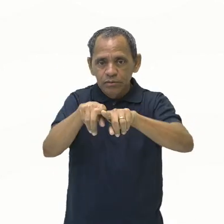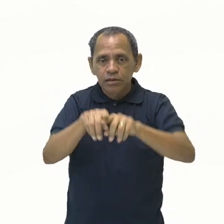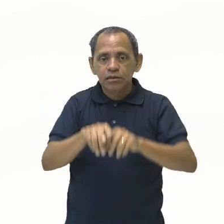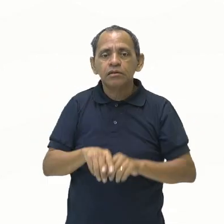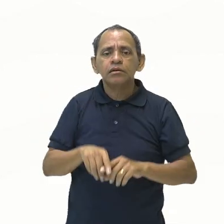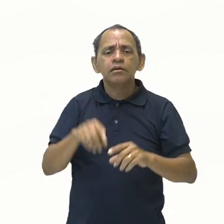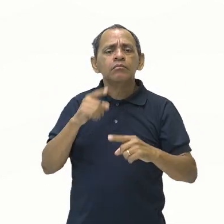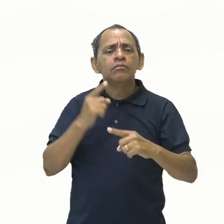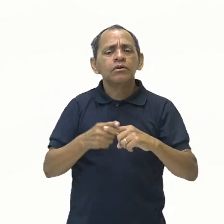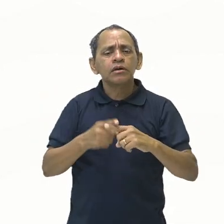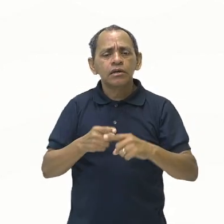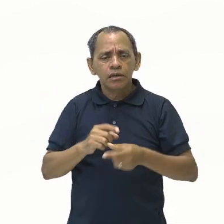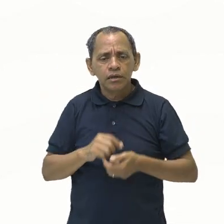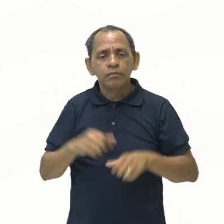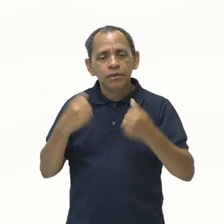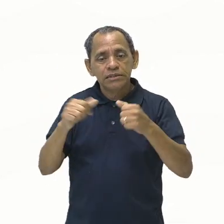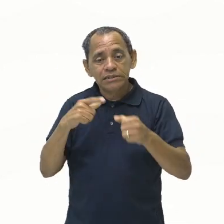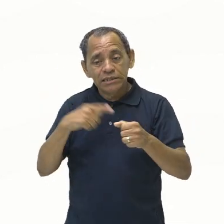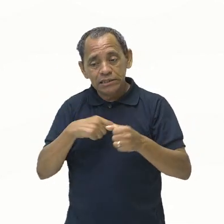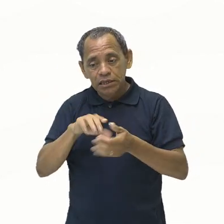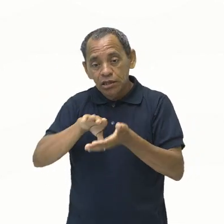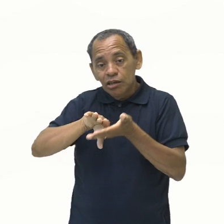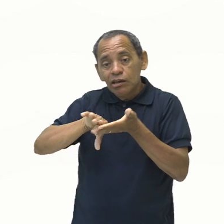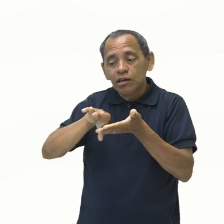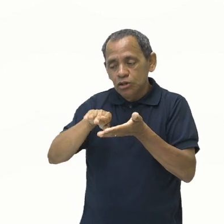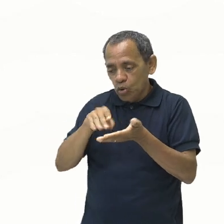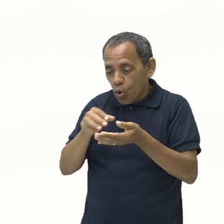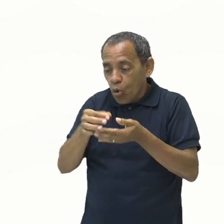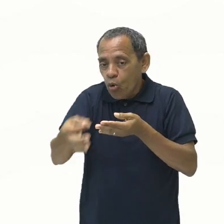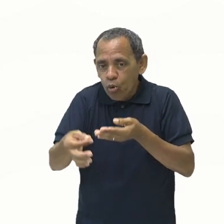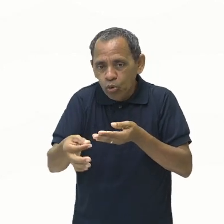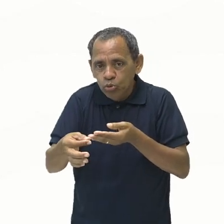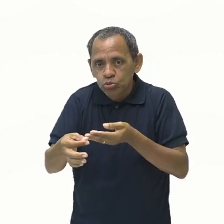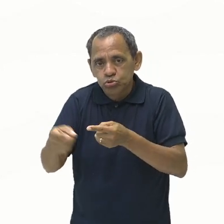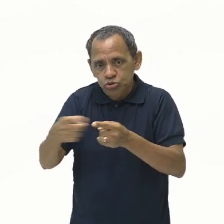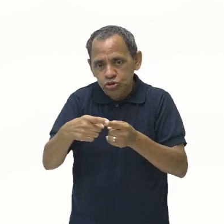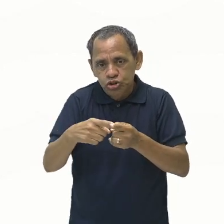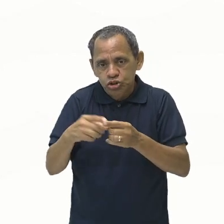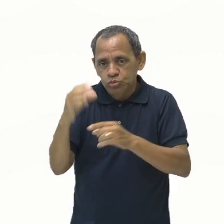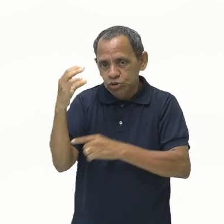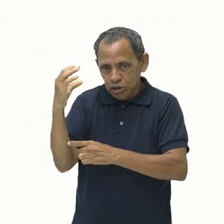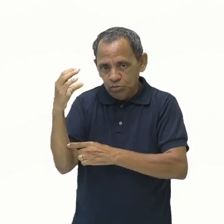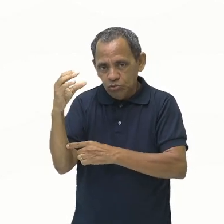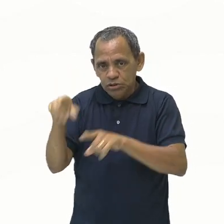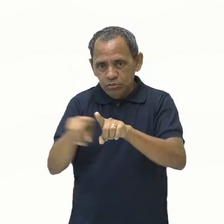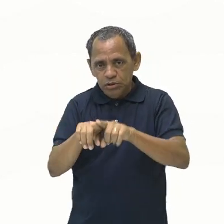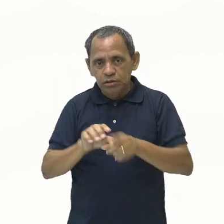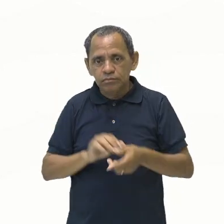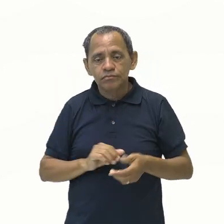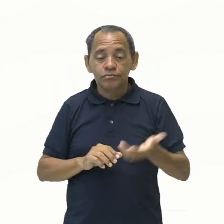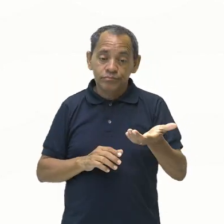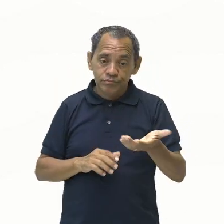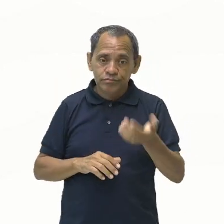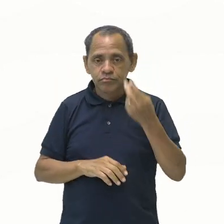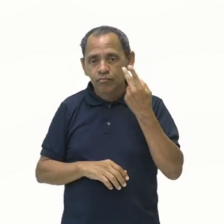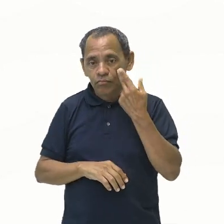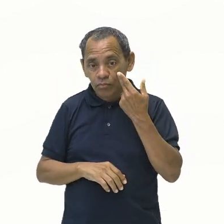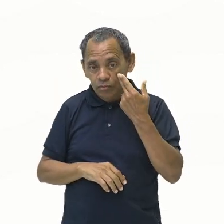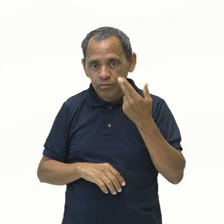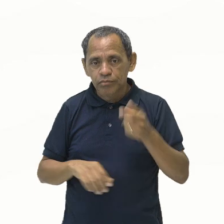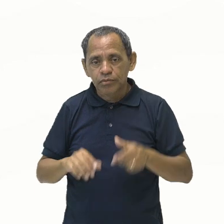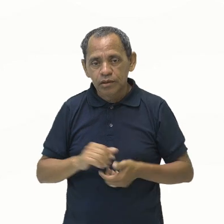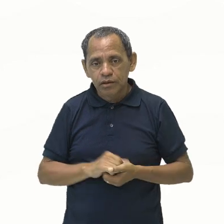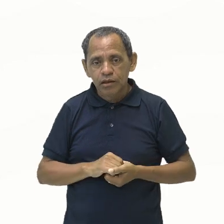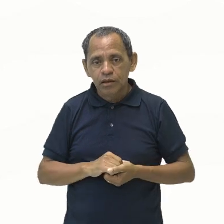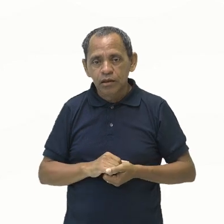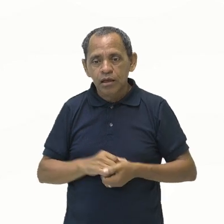ramificada, teria que sobrar carbono. Como aqui não sobrou carbono, então ela é uma cadeia normal. E uma cadeia